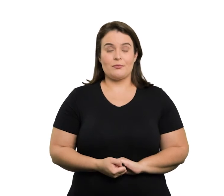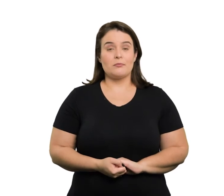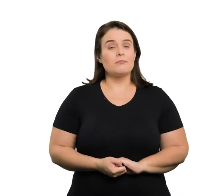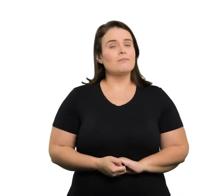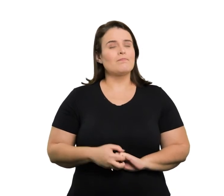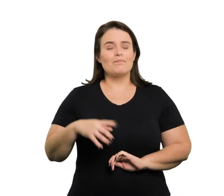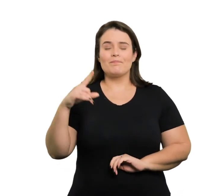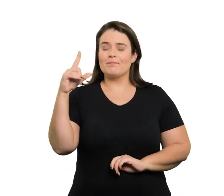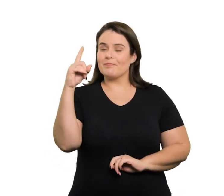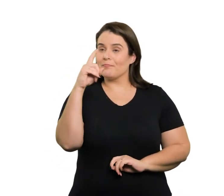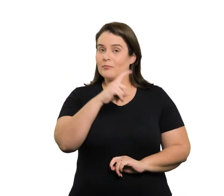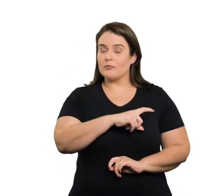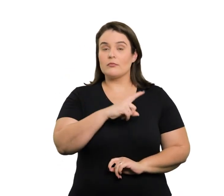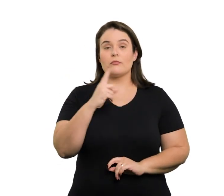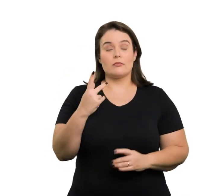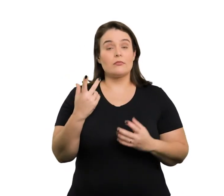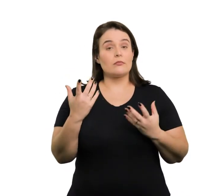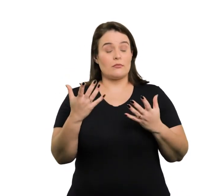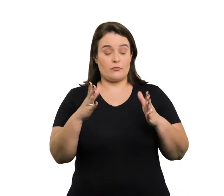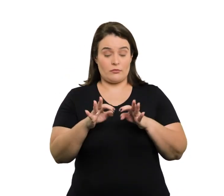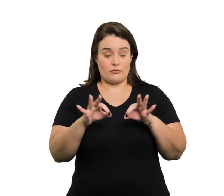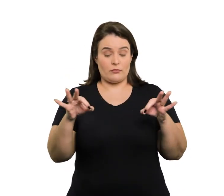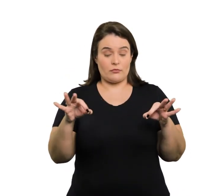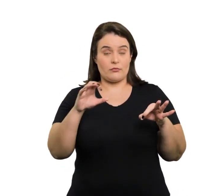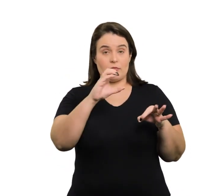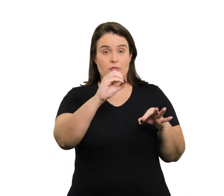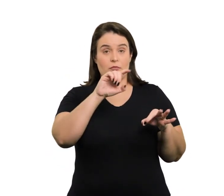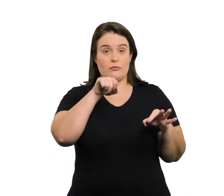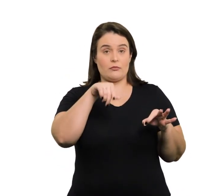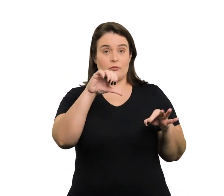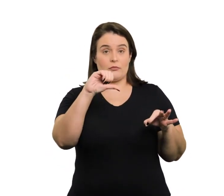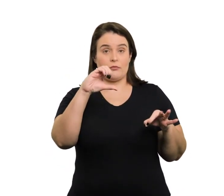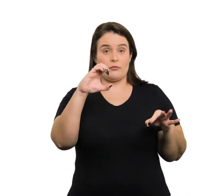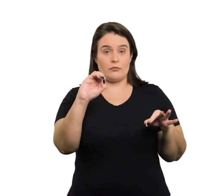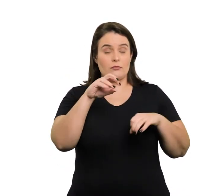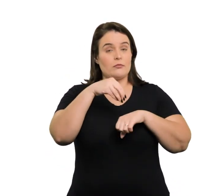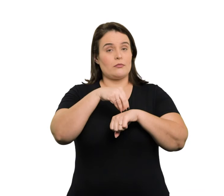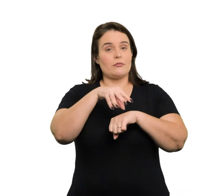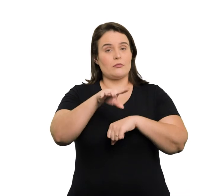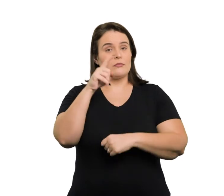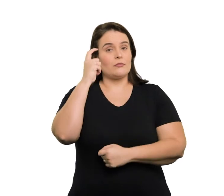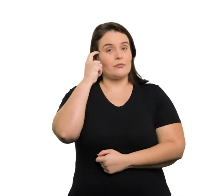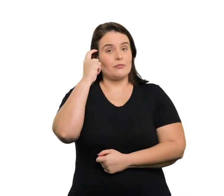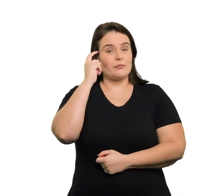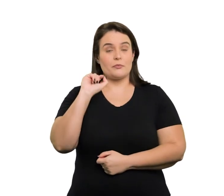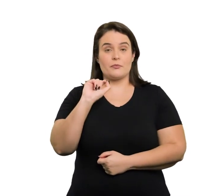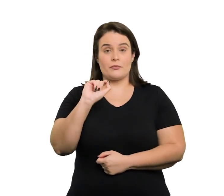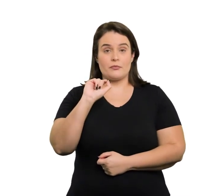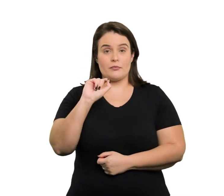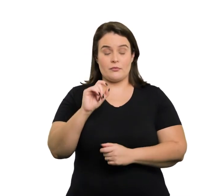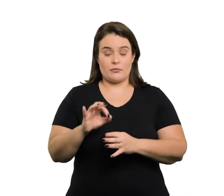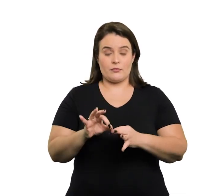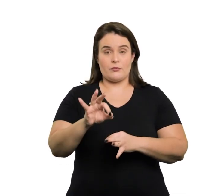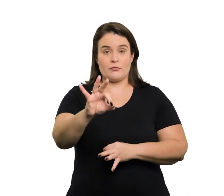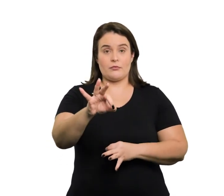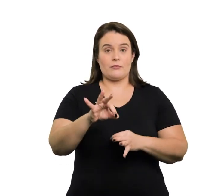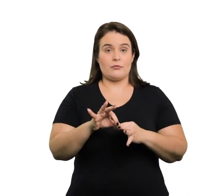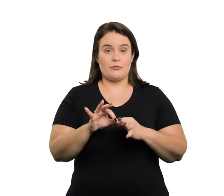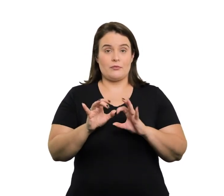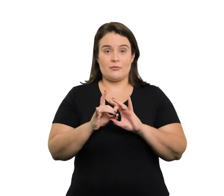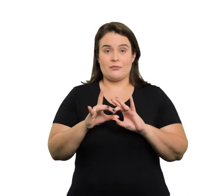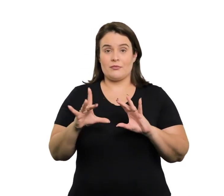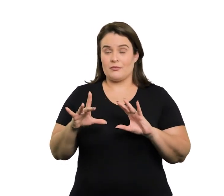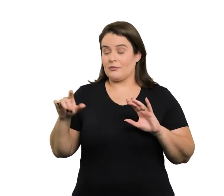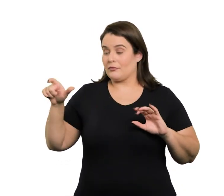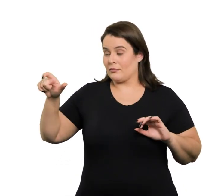Dica: nos casos excepcionais da adoção de largura mínima de 0,90 metro, recomenda-se